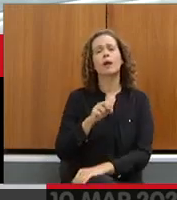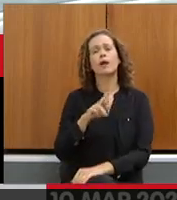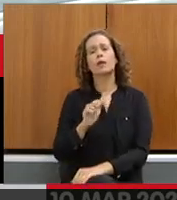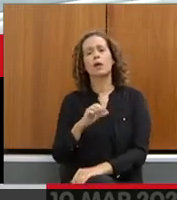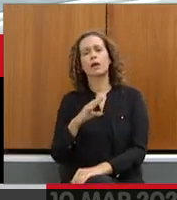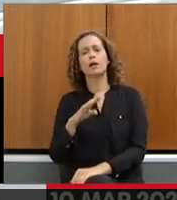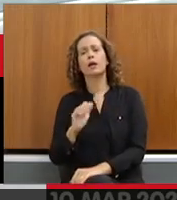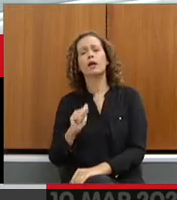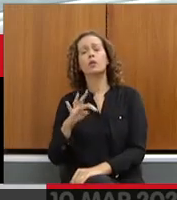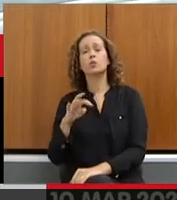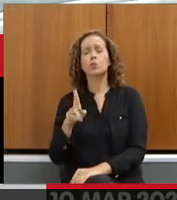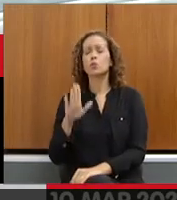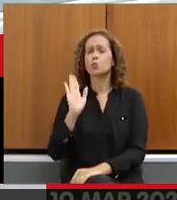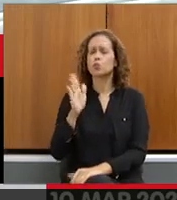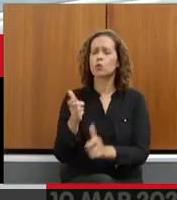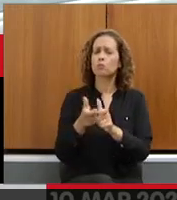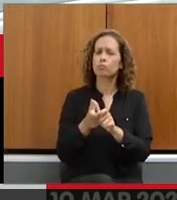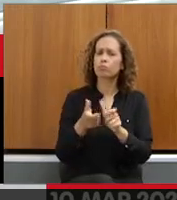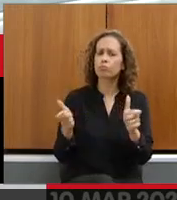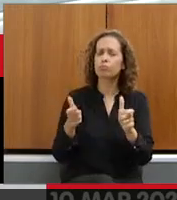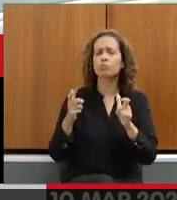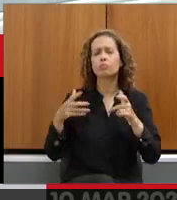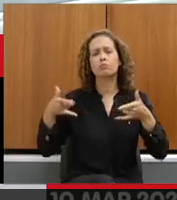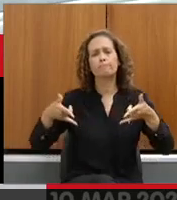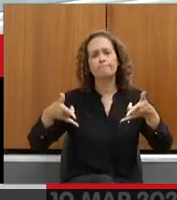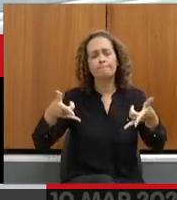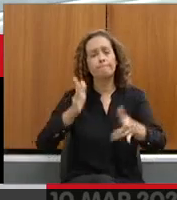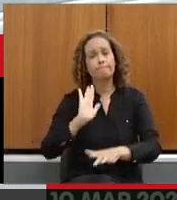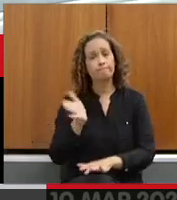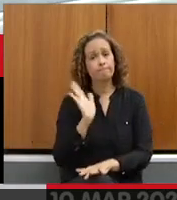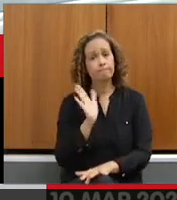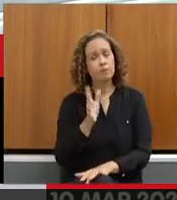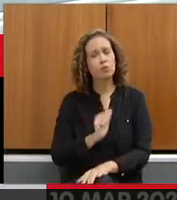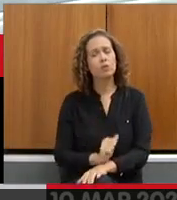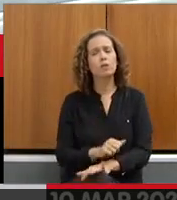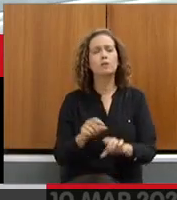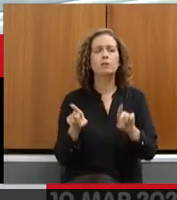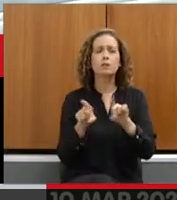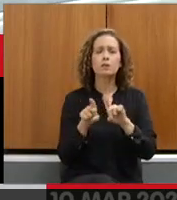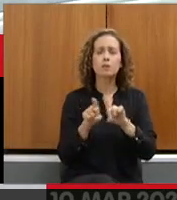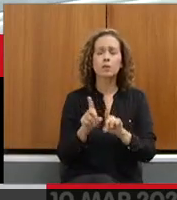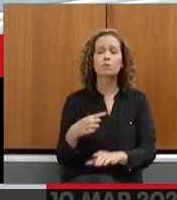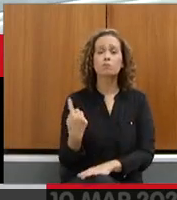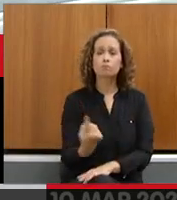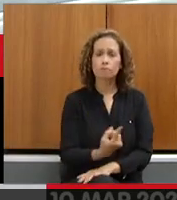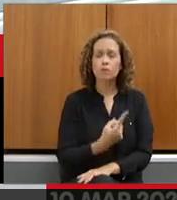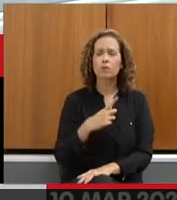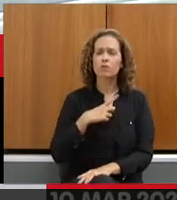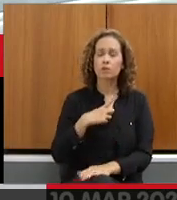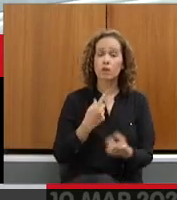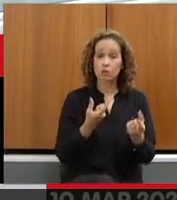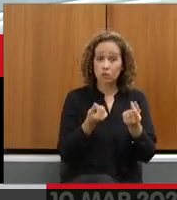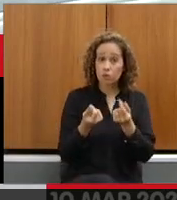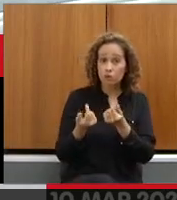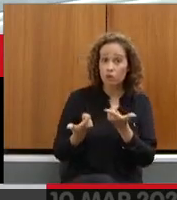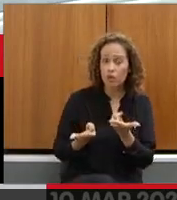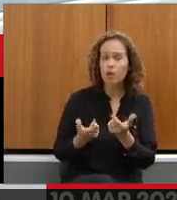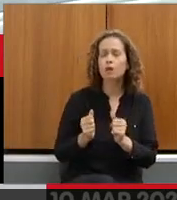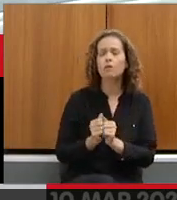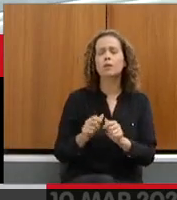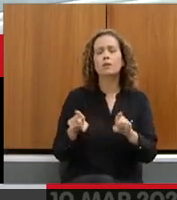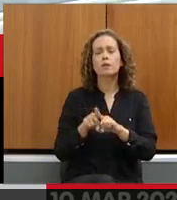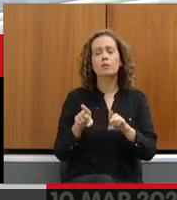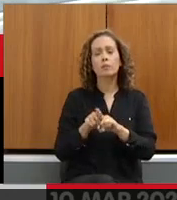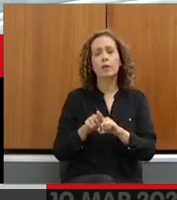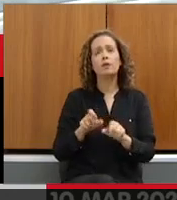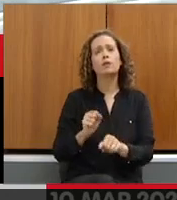é nós estamos rebuscando agora a chover é condição financeira nós ampliamos a